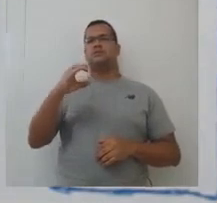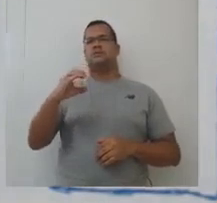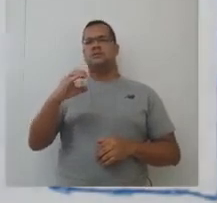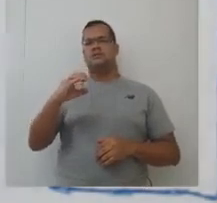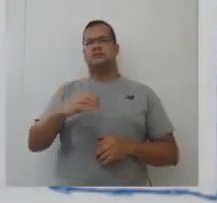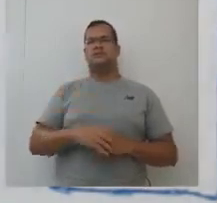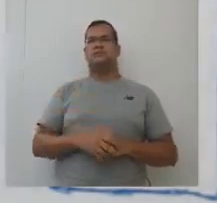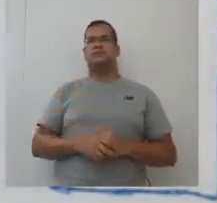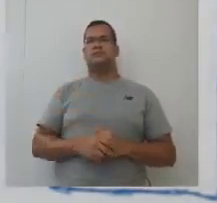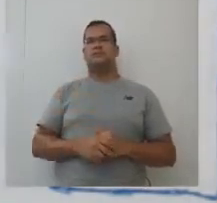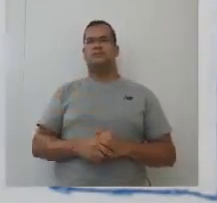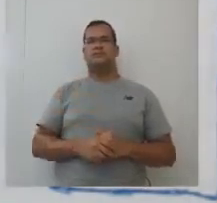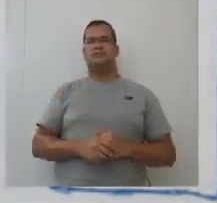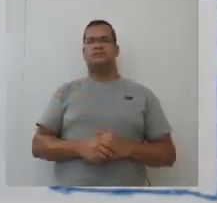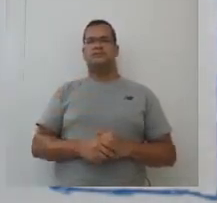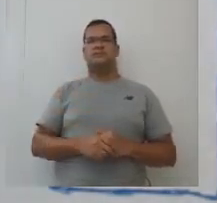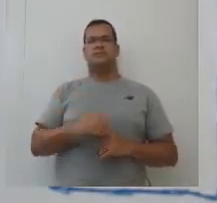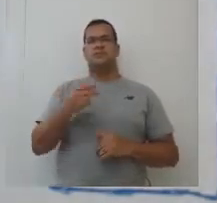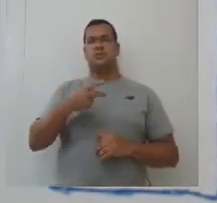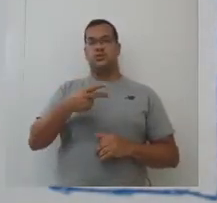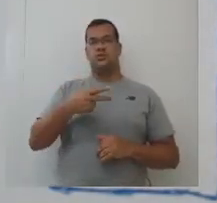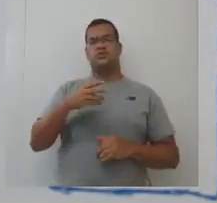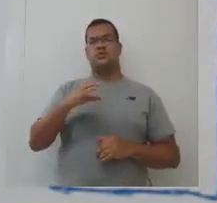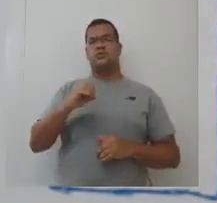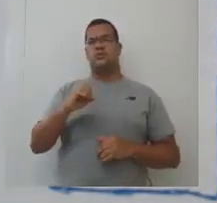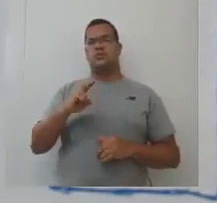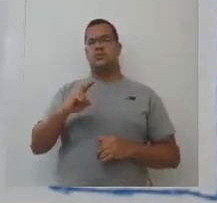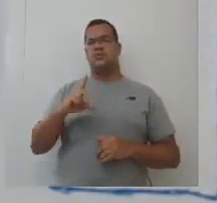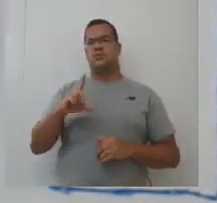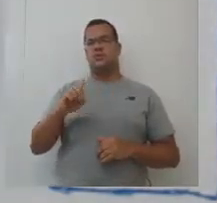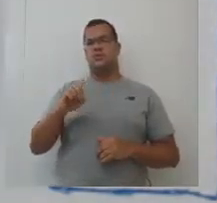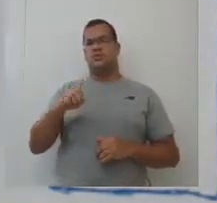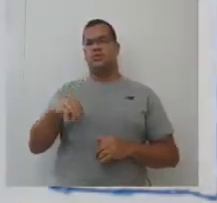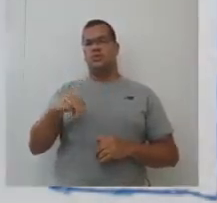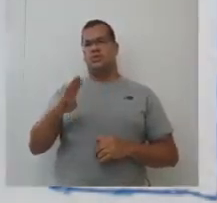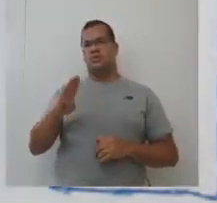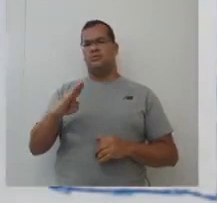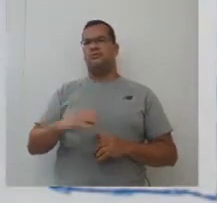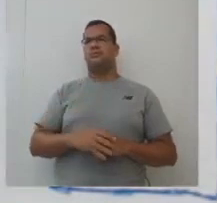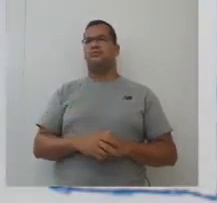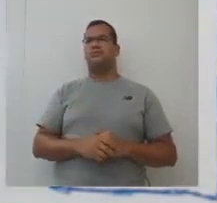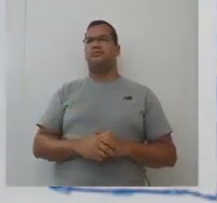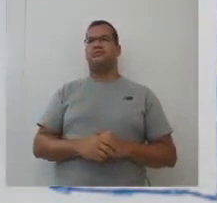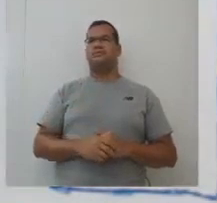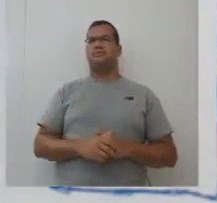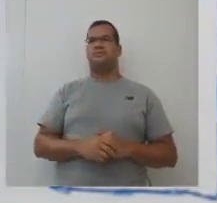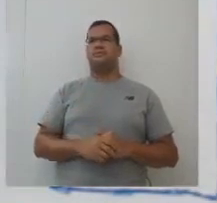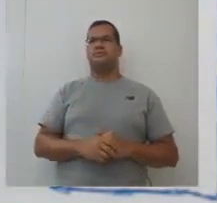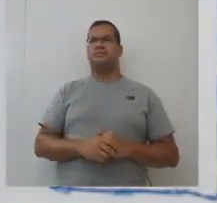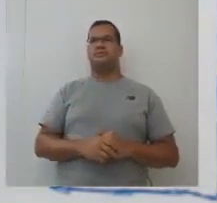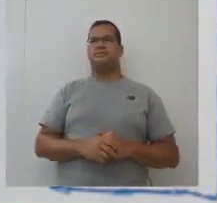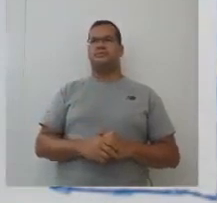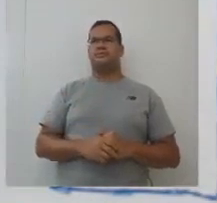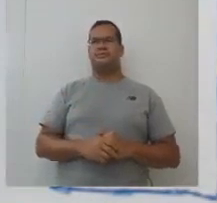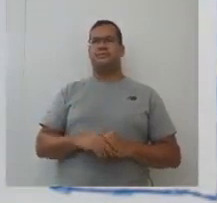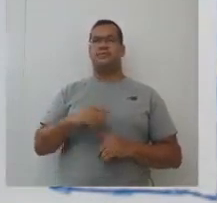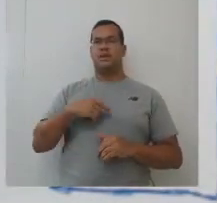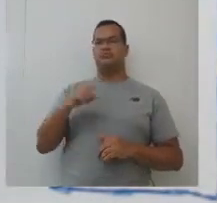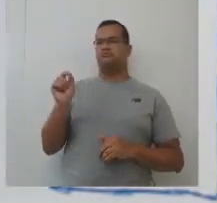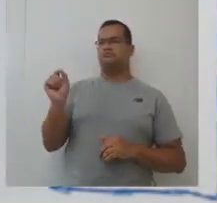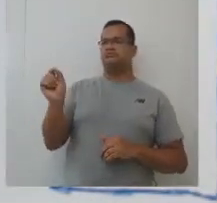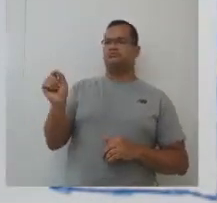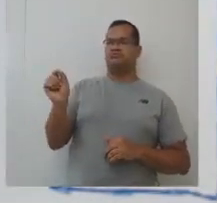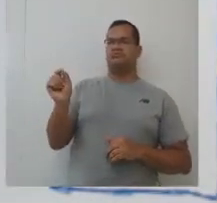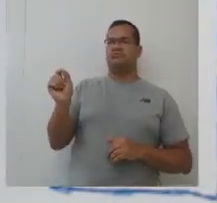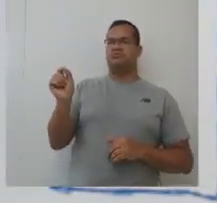2C, que é 2 coulomb. E essa carga foi colocada, imagina que a carga, ela está aqui,